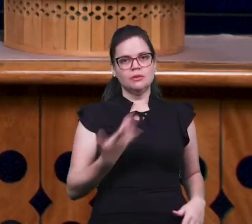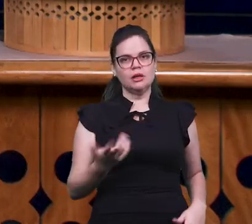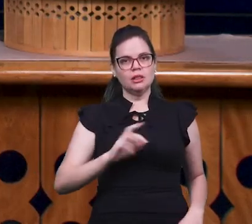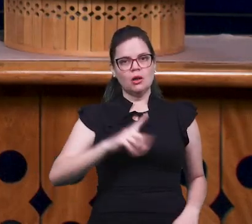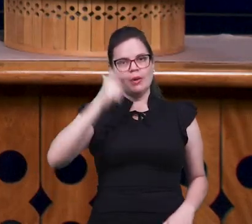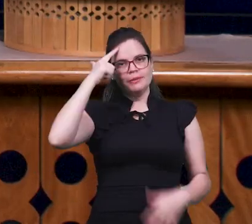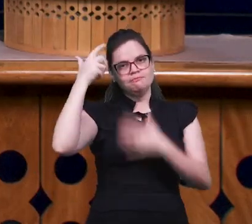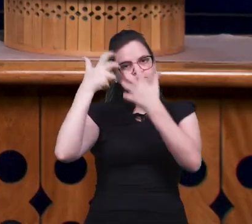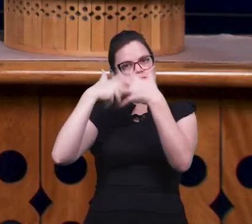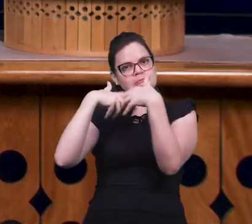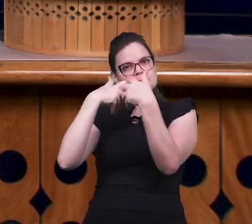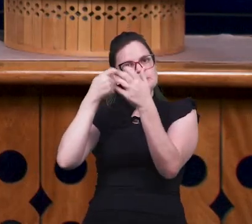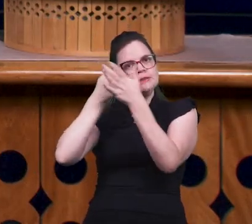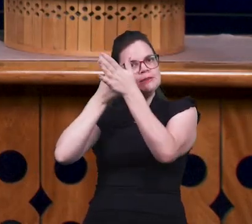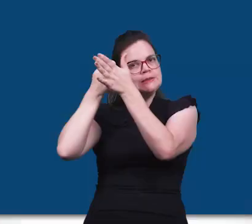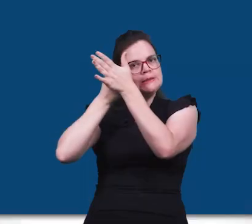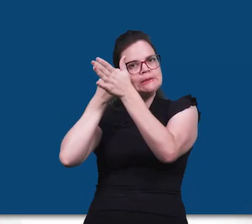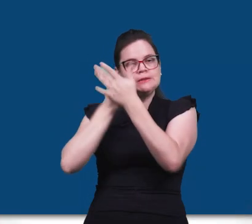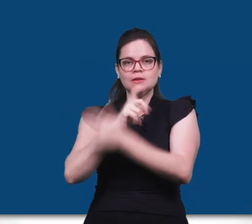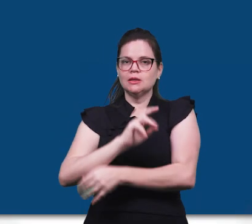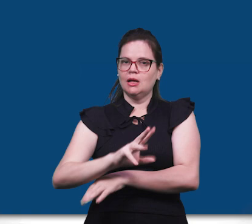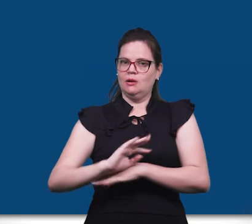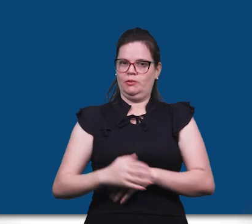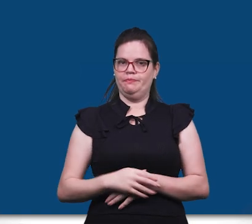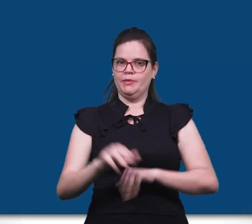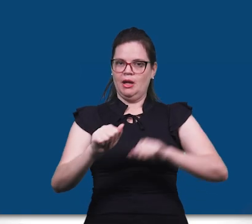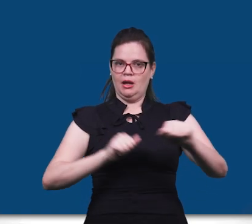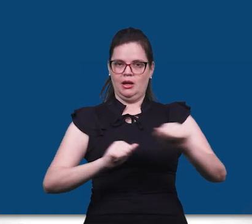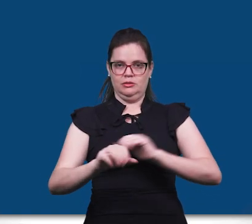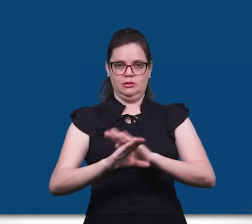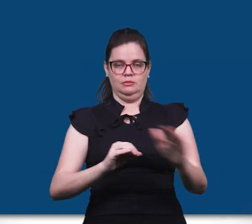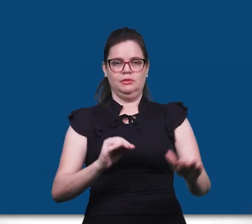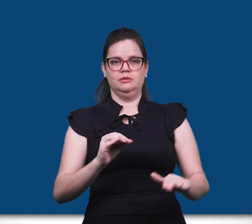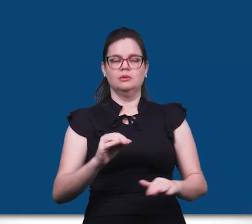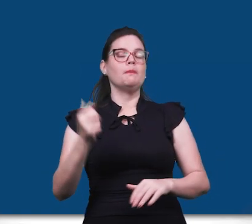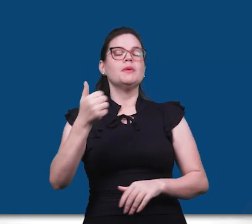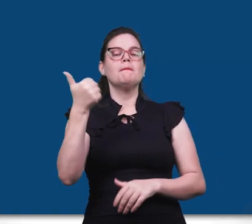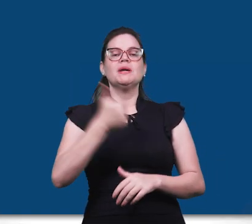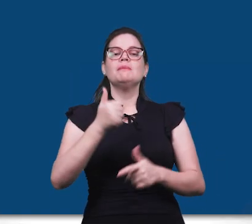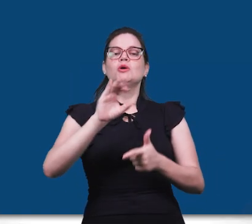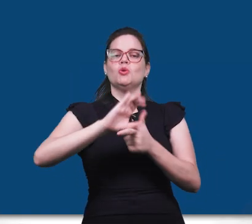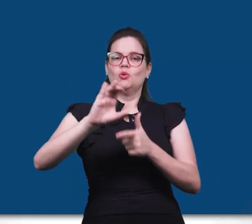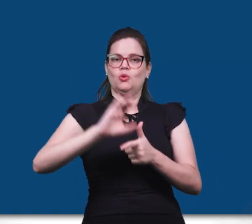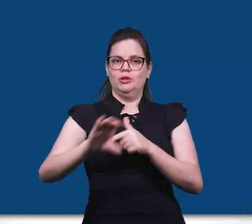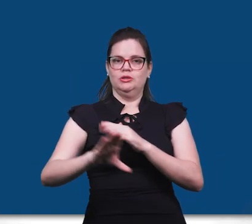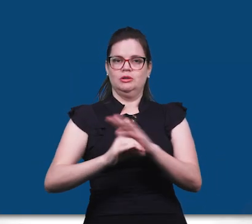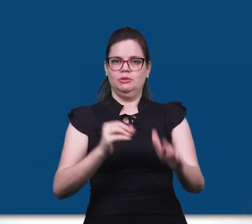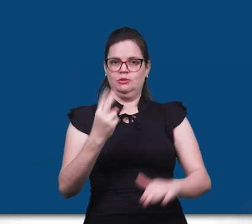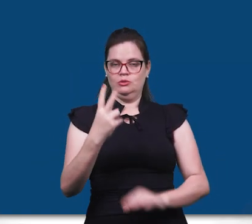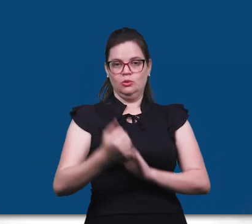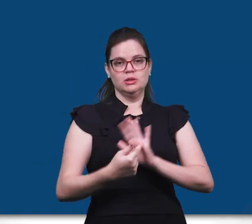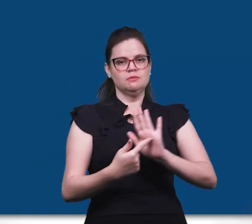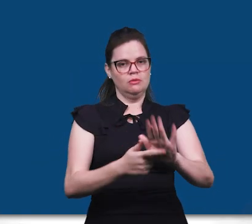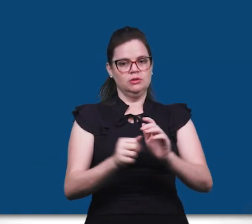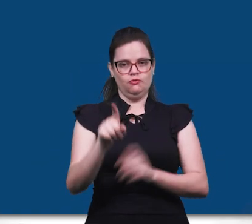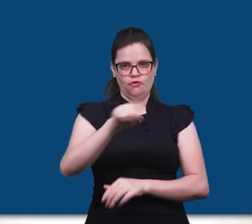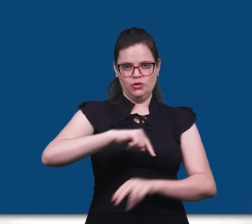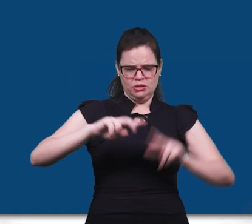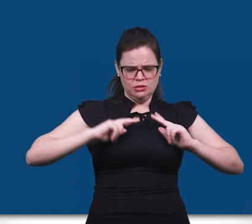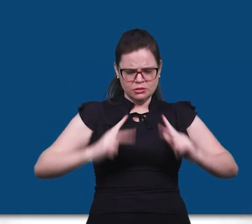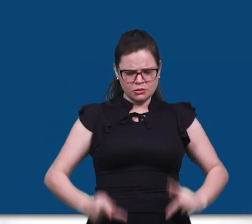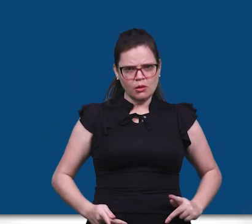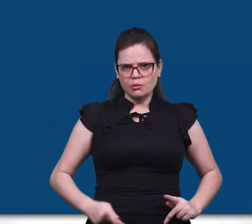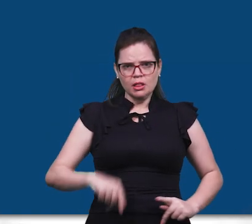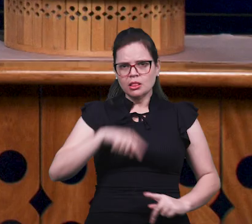aqui, 1 Coríntios 2:14, assim, o homem natural não compreende as coisas do espírito. Então,